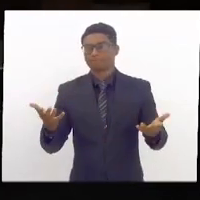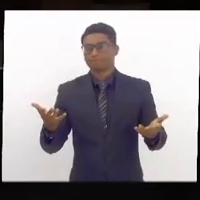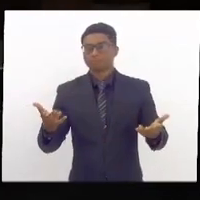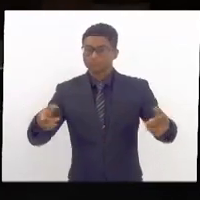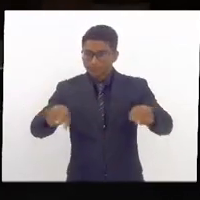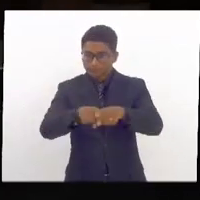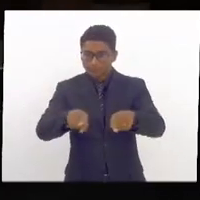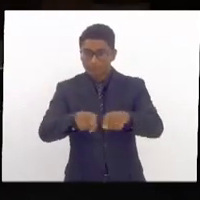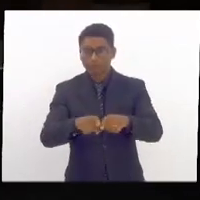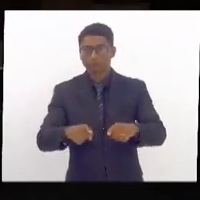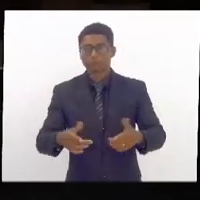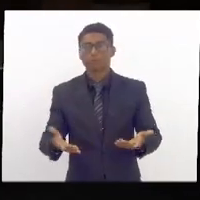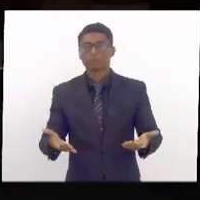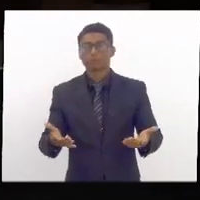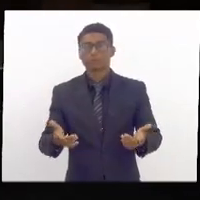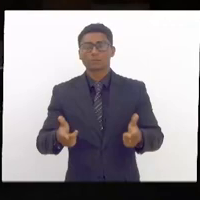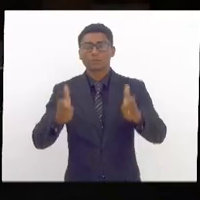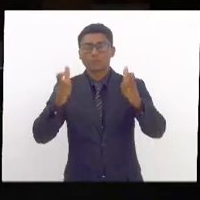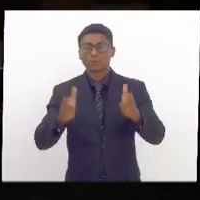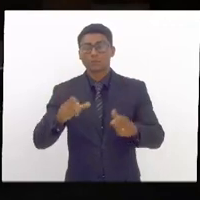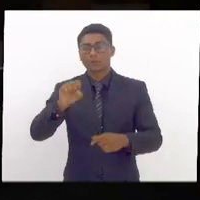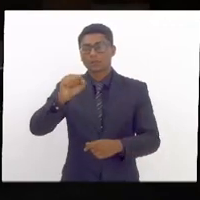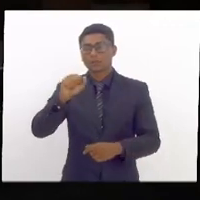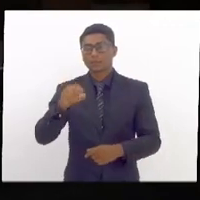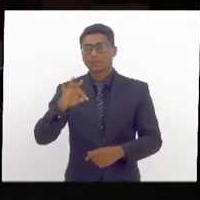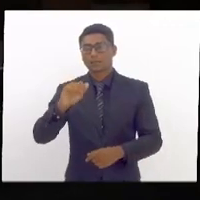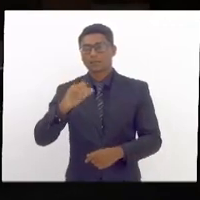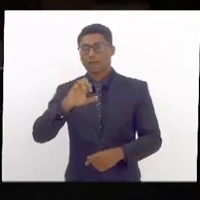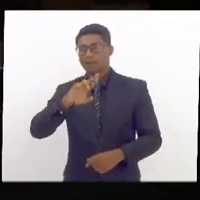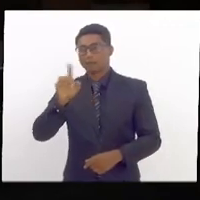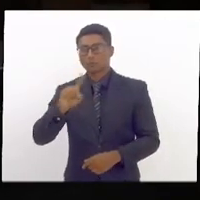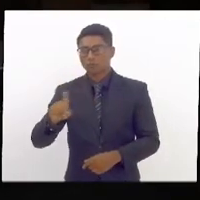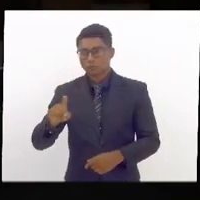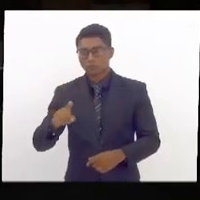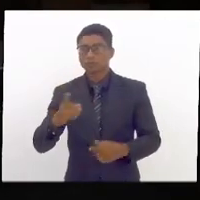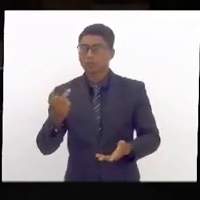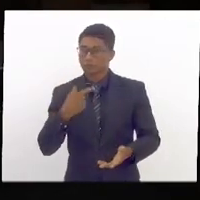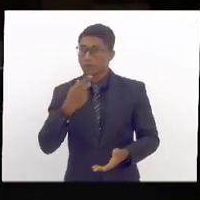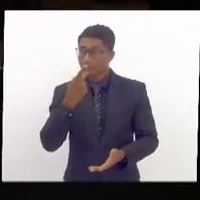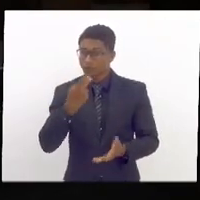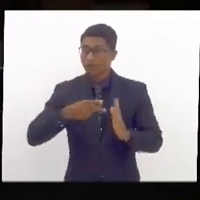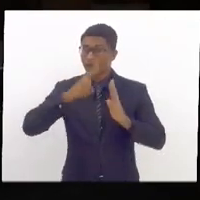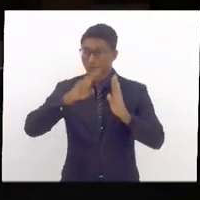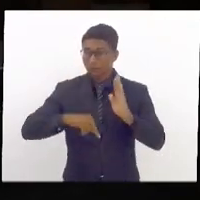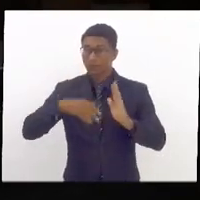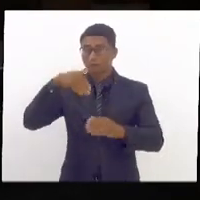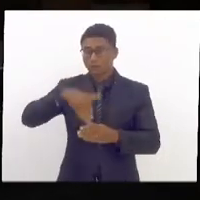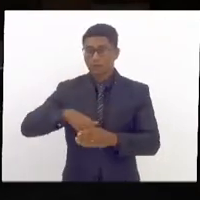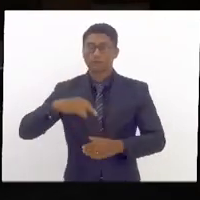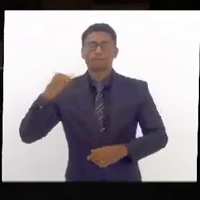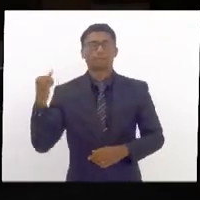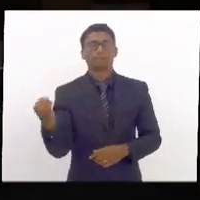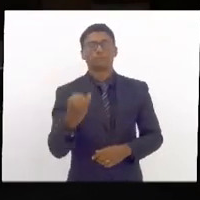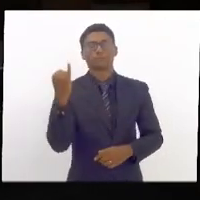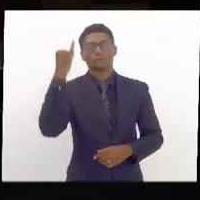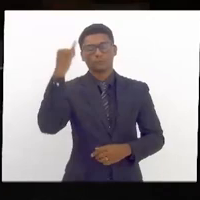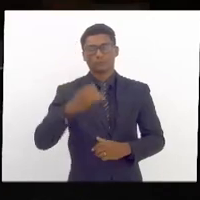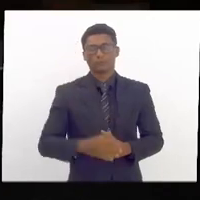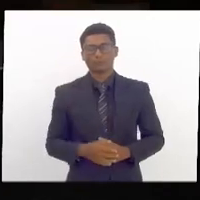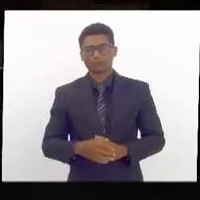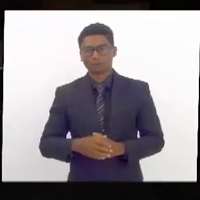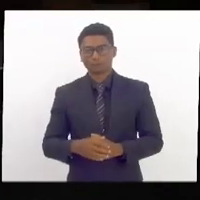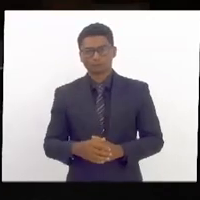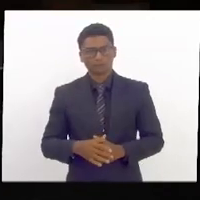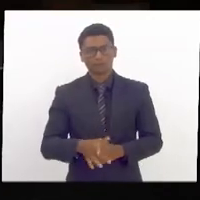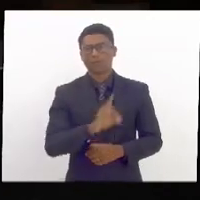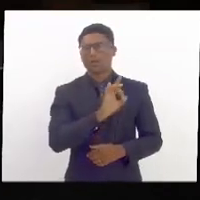lá na estação de Santa Cruz. Então, eu queria afirmar da importância de votar esse relatório, independentemente de que cada um acha